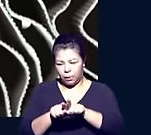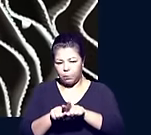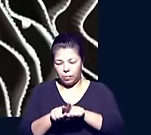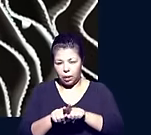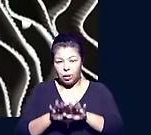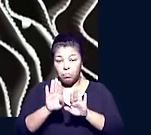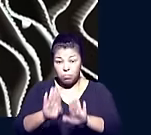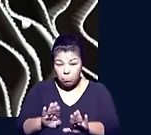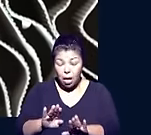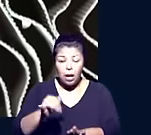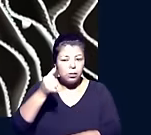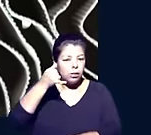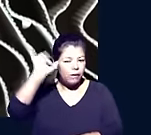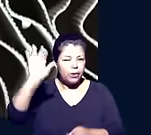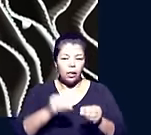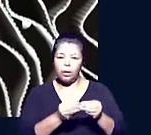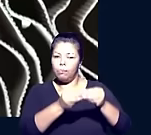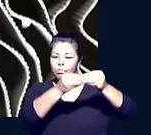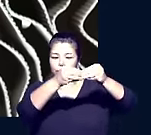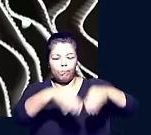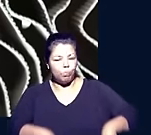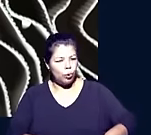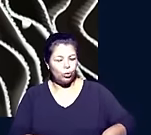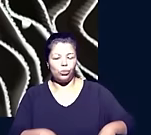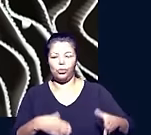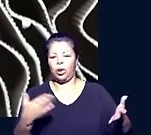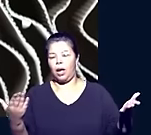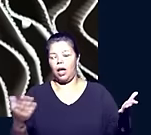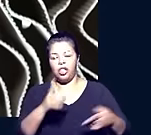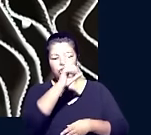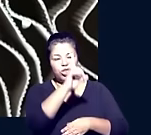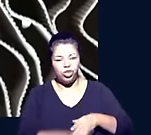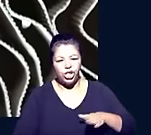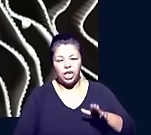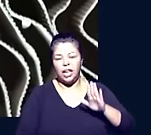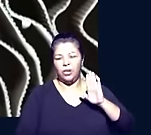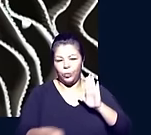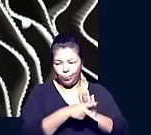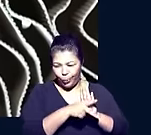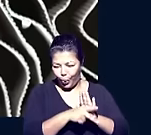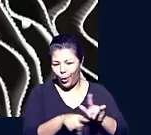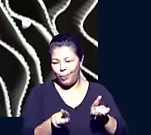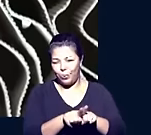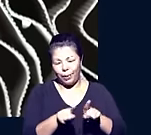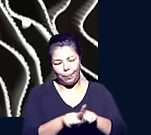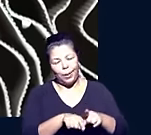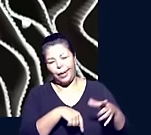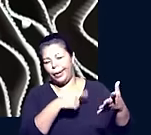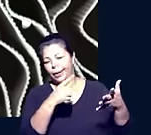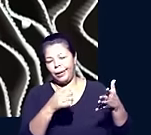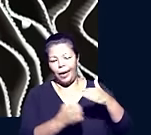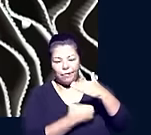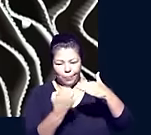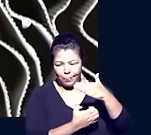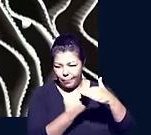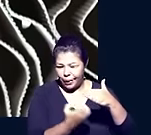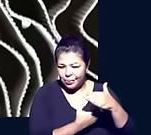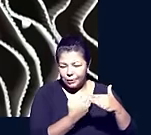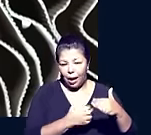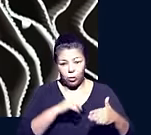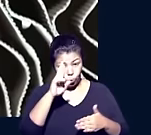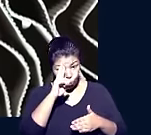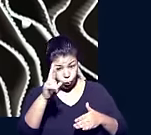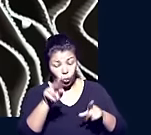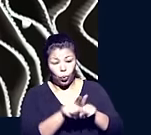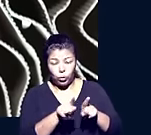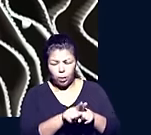sangrar eh o direito adquirido a questão Estadual os incentivos que foram feito os empresários que fizeram investimento Porque